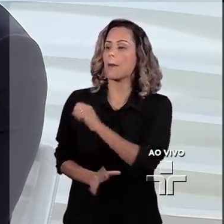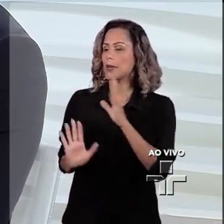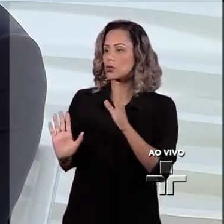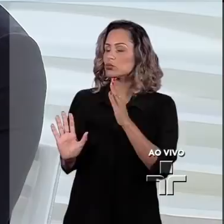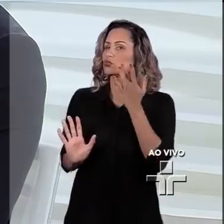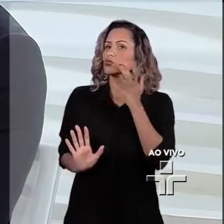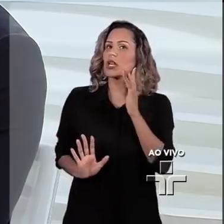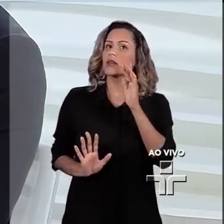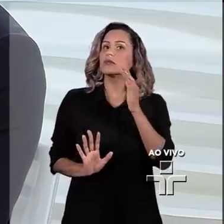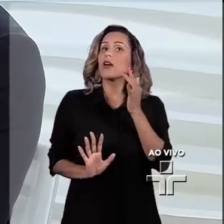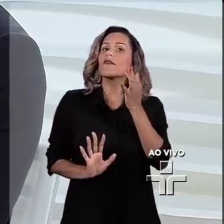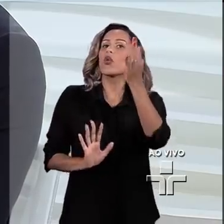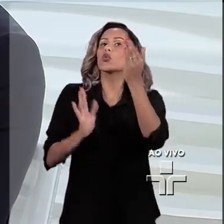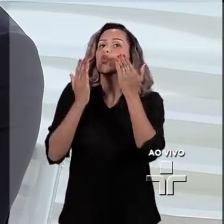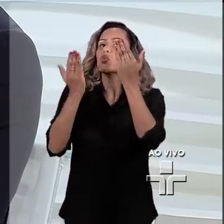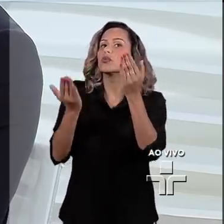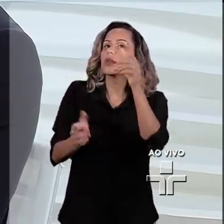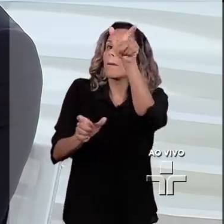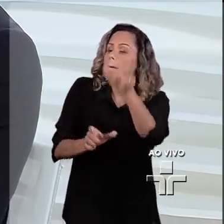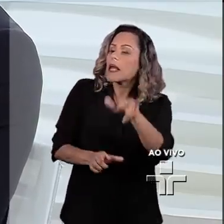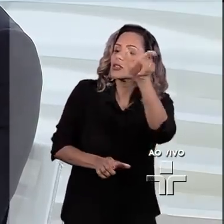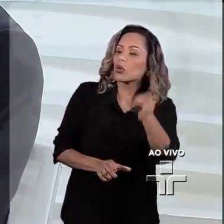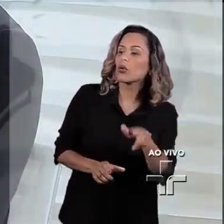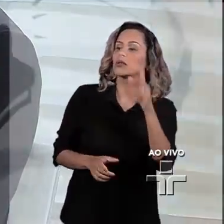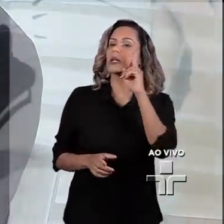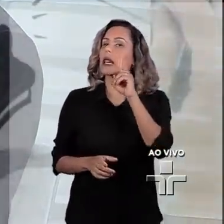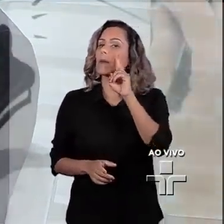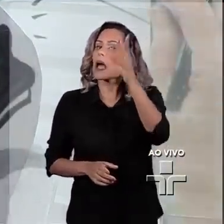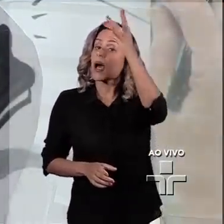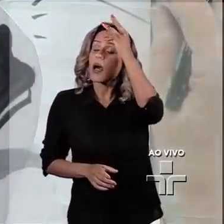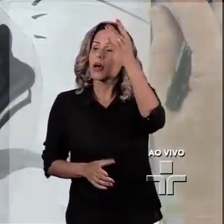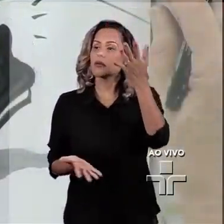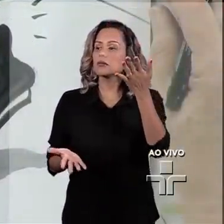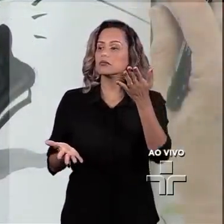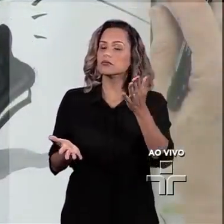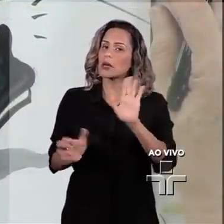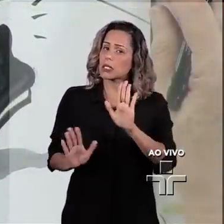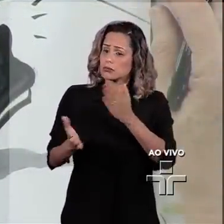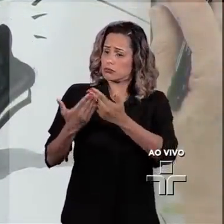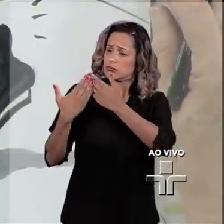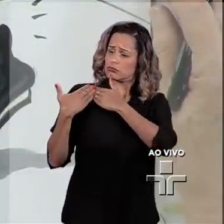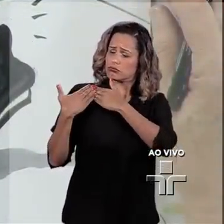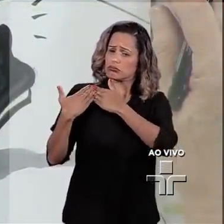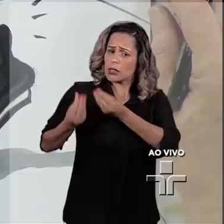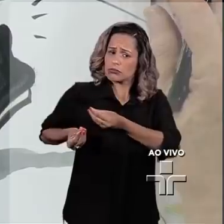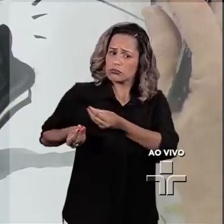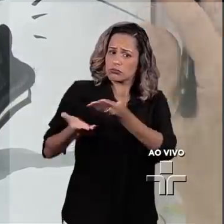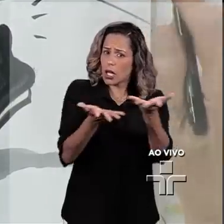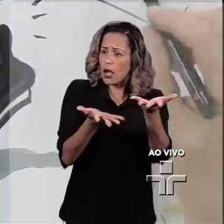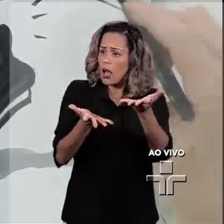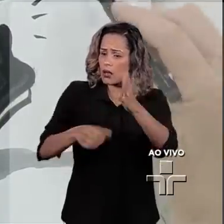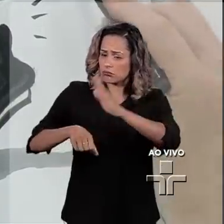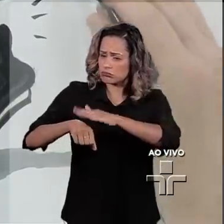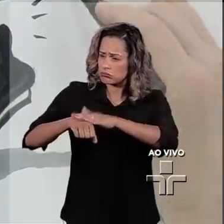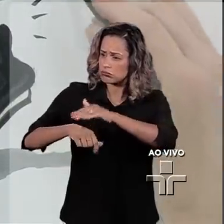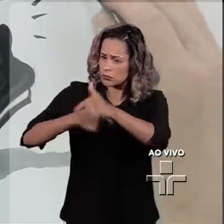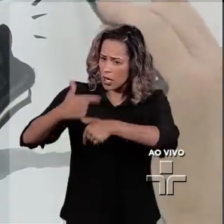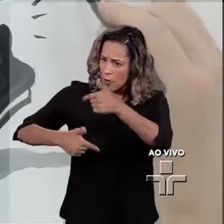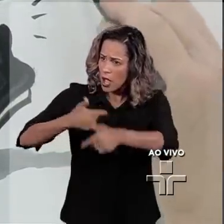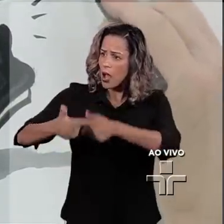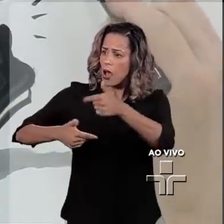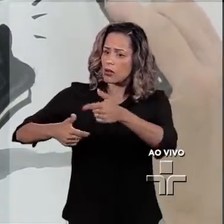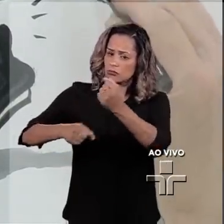vão dar mais ou menos valor. E a preocupação é entregar tudo aquilo que eu tenho para entregar. Se a preocupação é com marca, você deixa